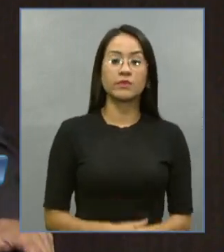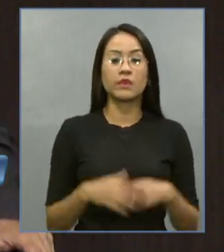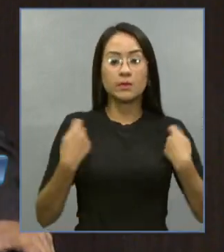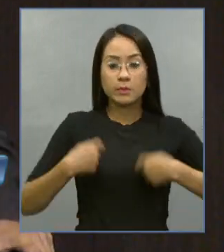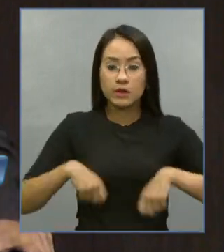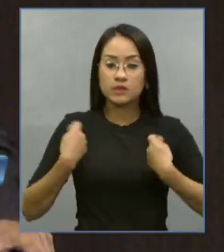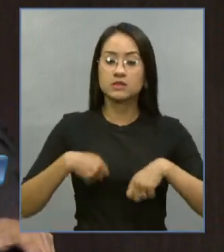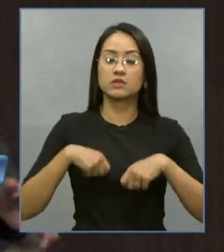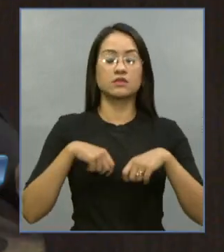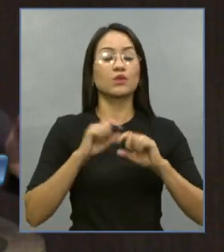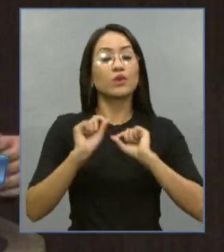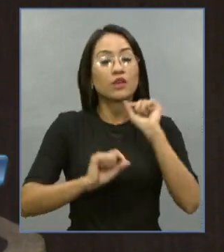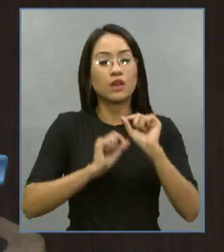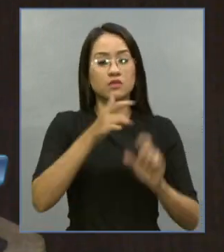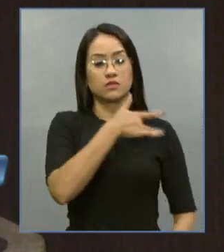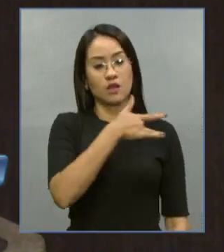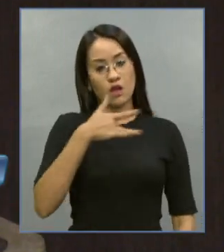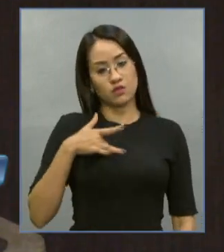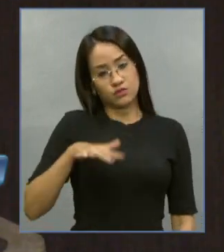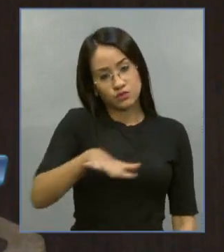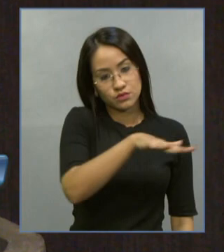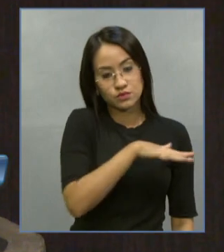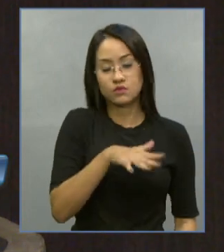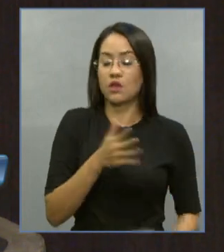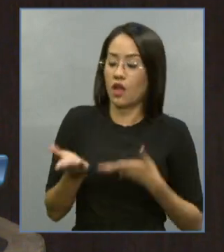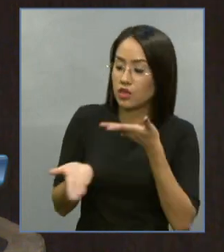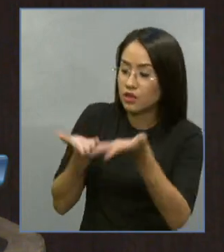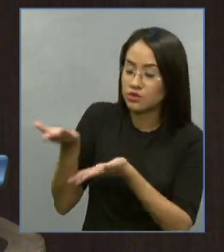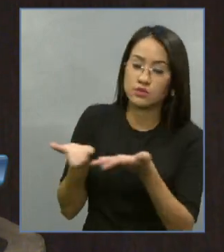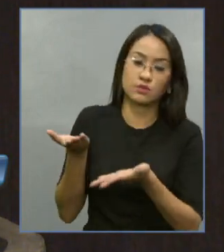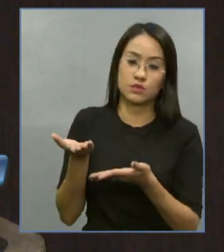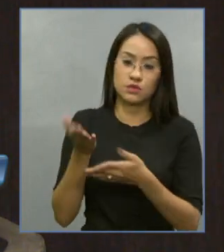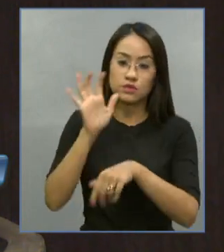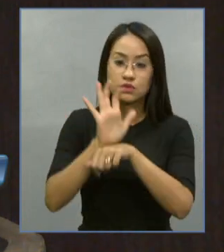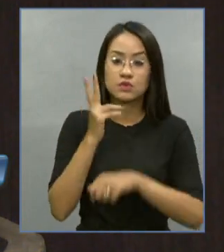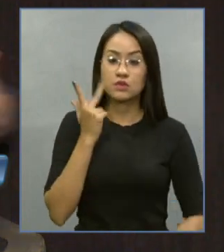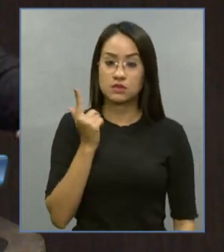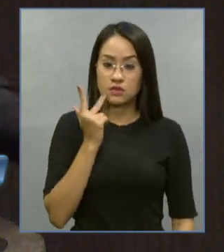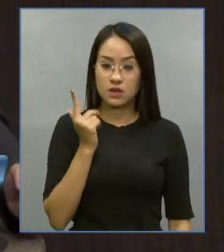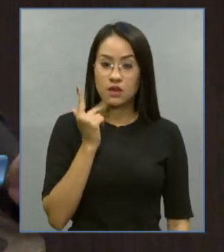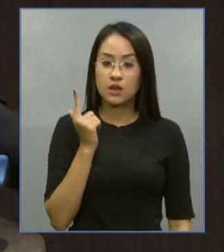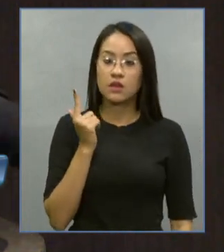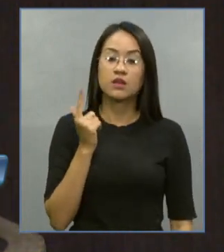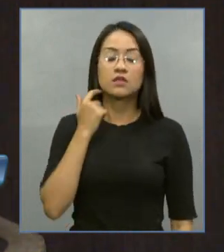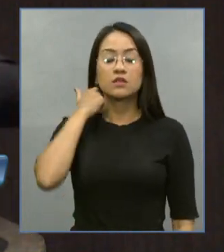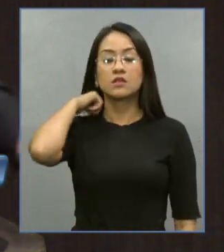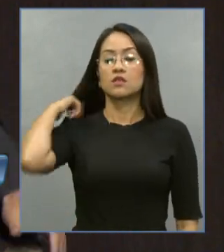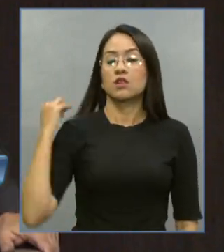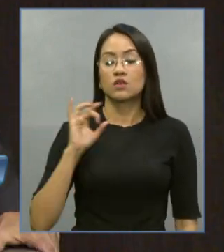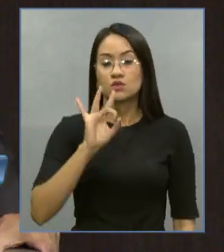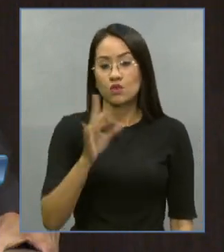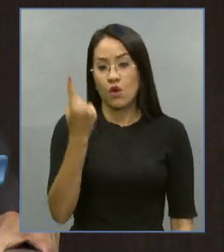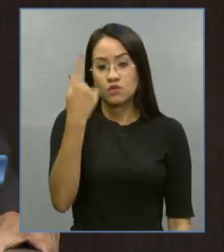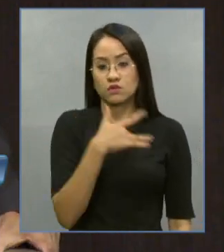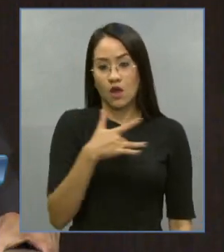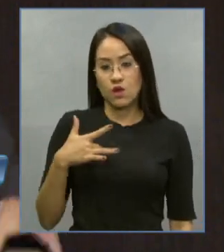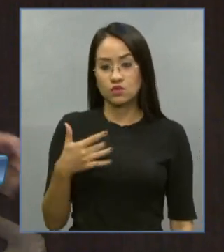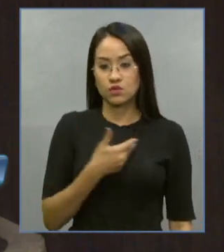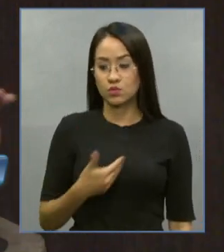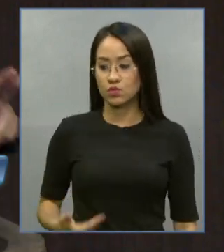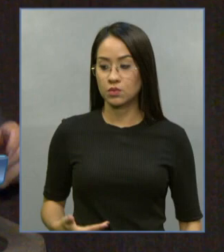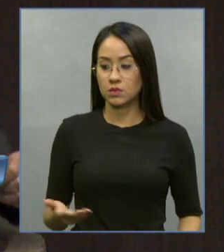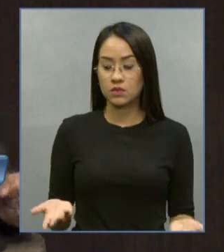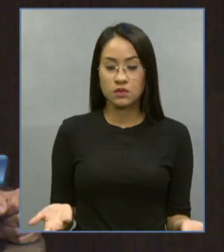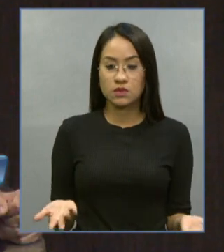como são 80% das famílias do estado do Ceará, que só têm a saúde pública, que não podem